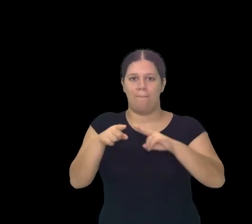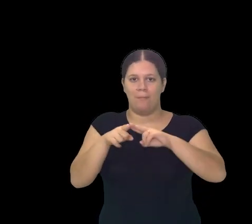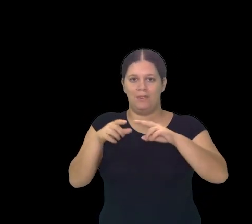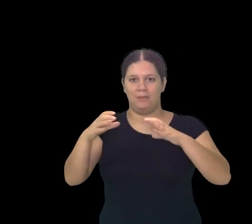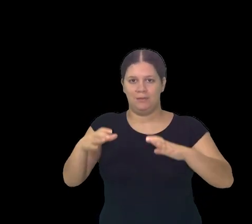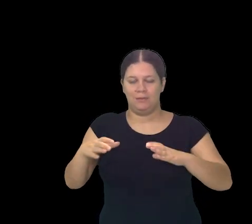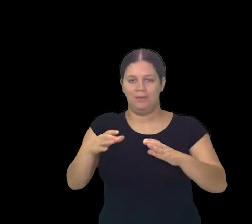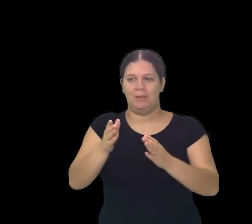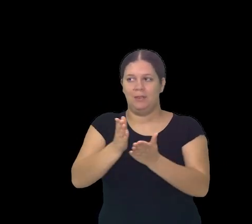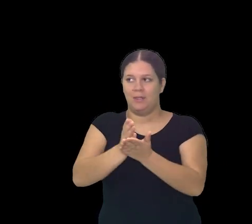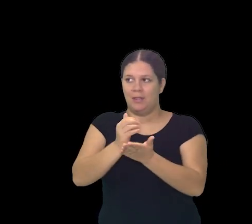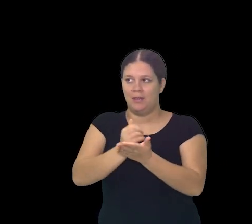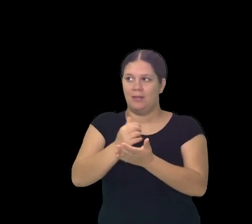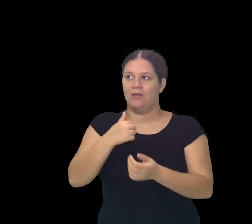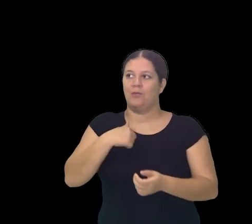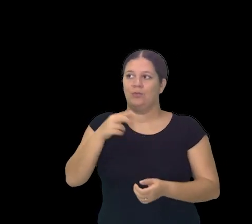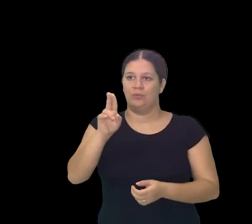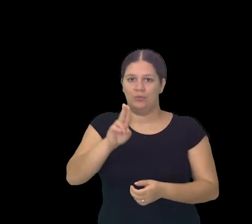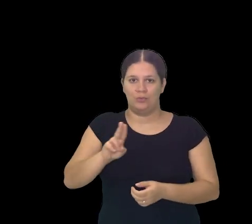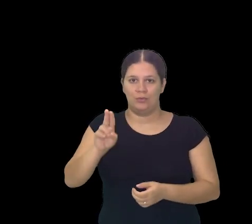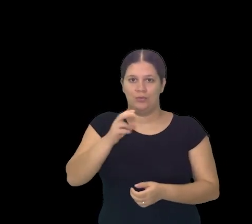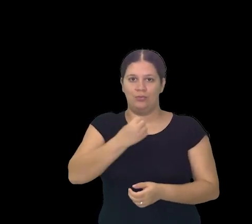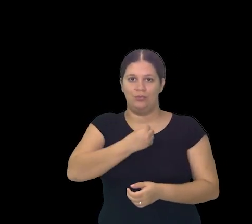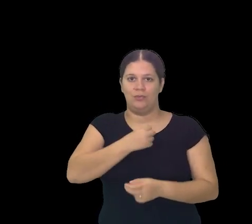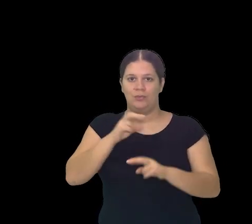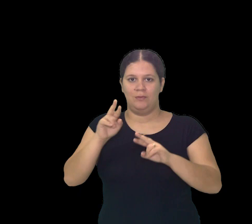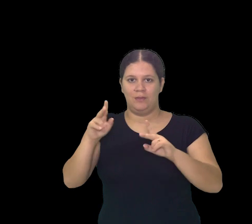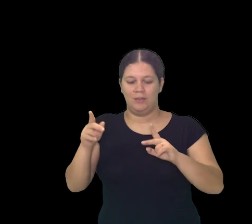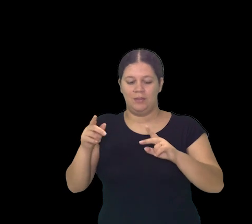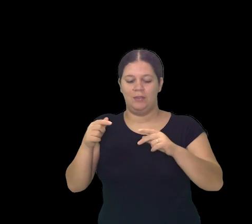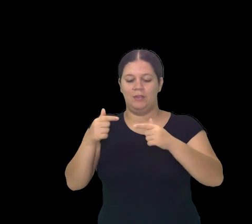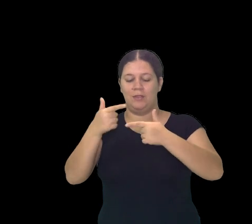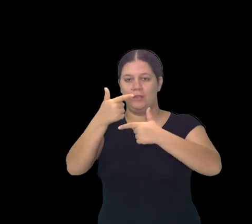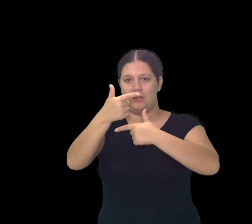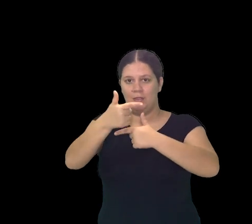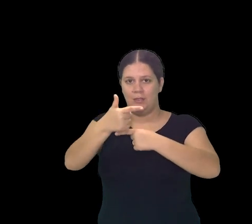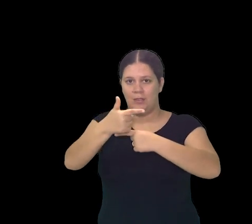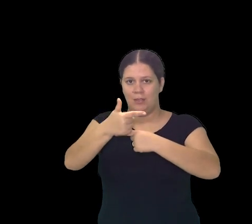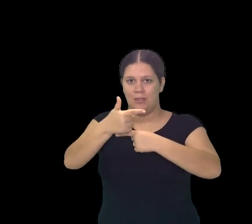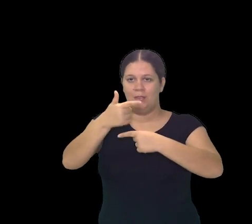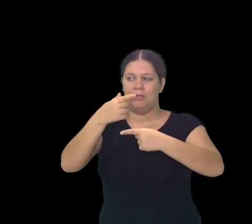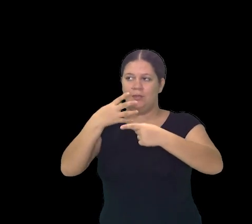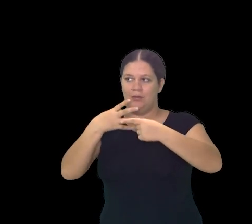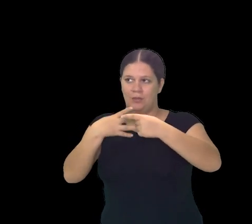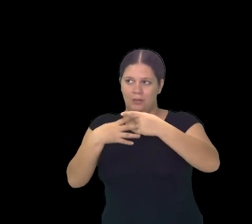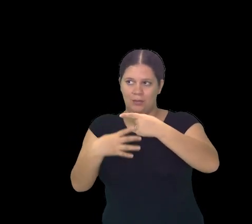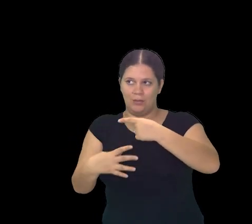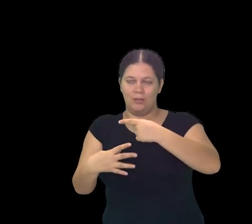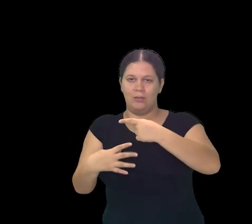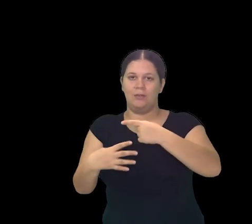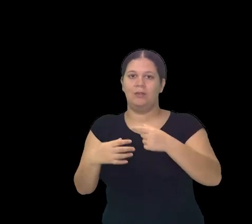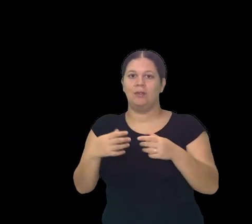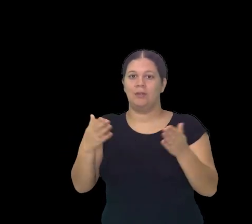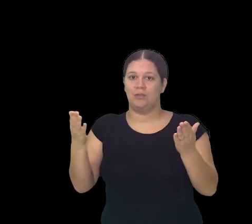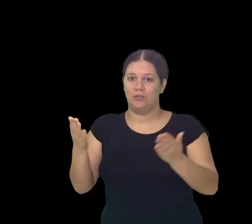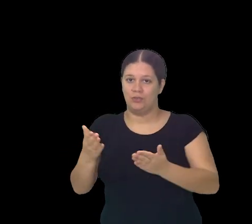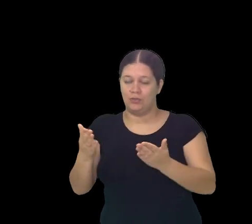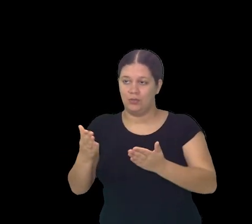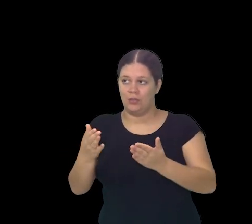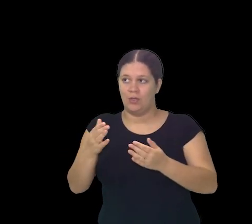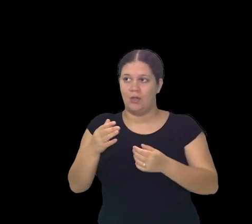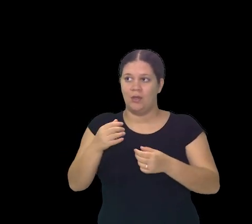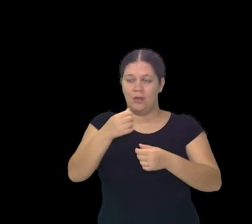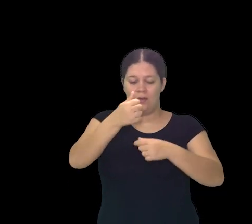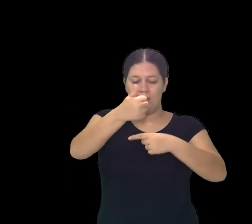usando números diferentes aqui. Aqui uso 1 no lugar do numerador e 2 no denominador.